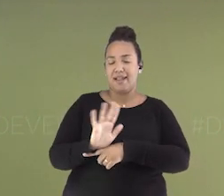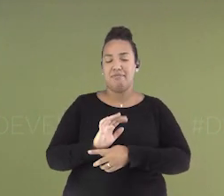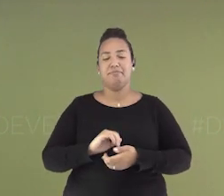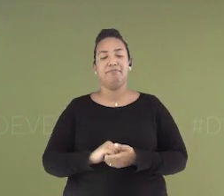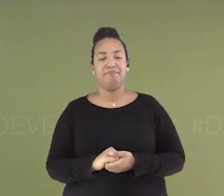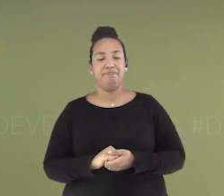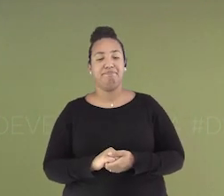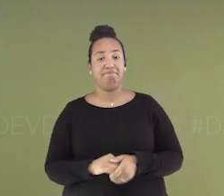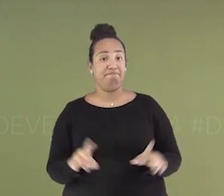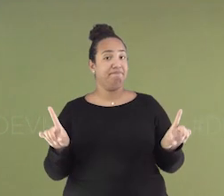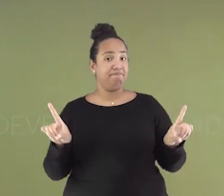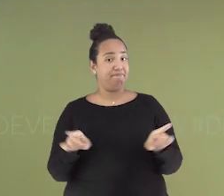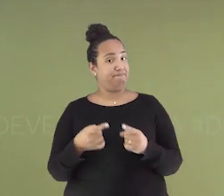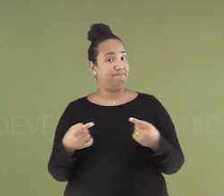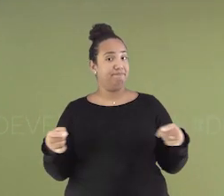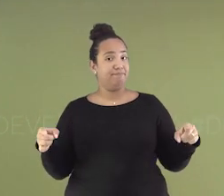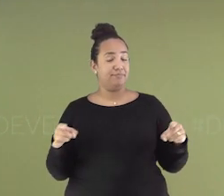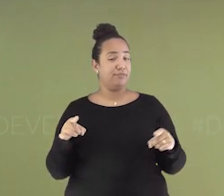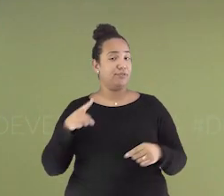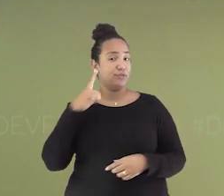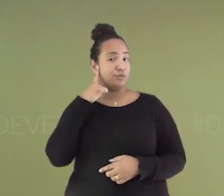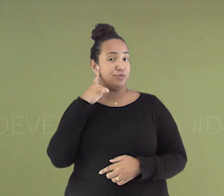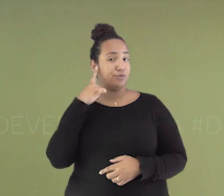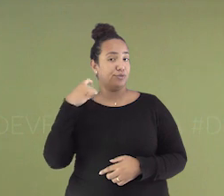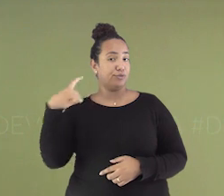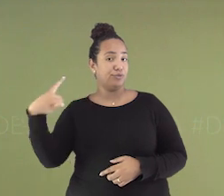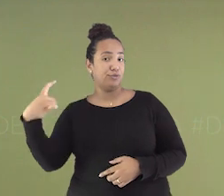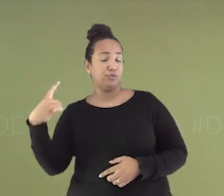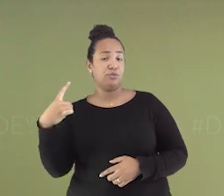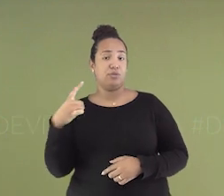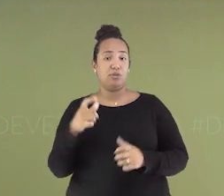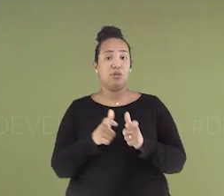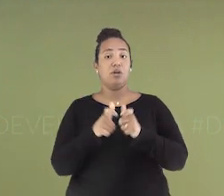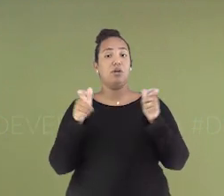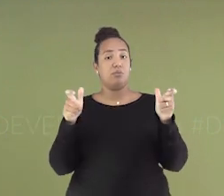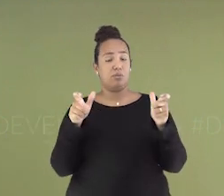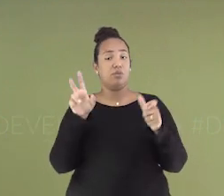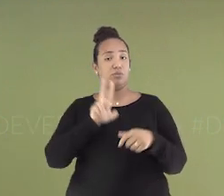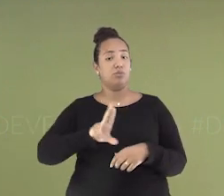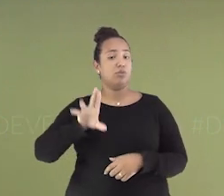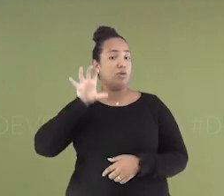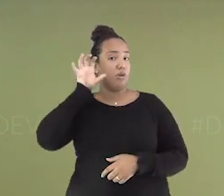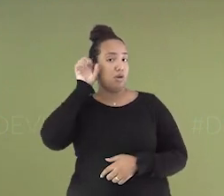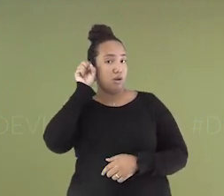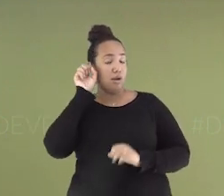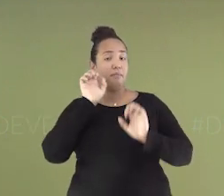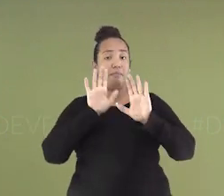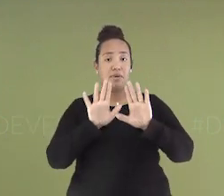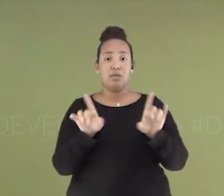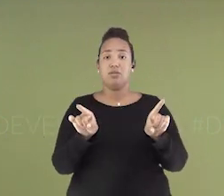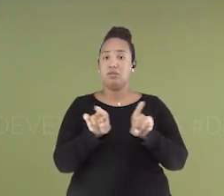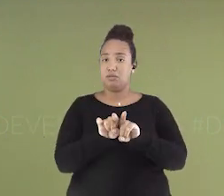afins. A música, a arte dos sons, que utiliza majoritariamente a audição, mas que